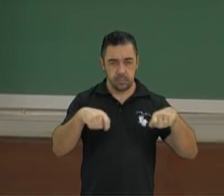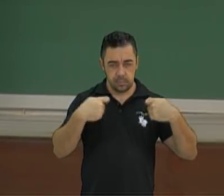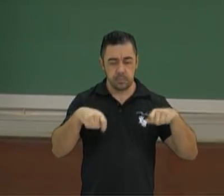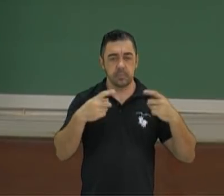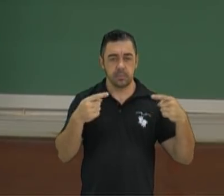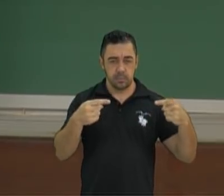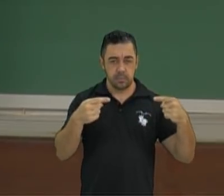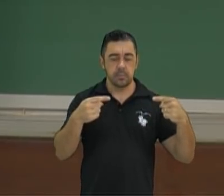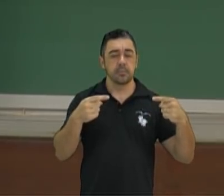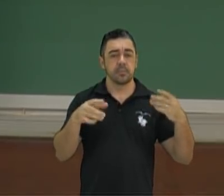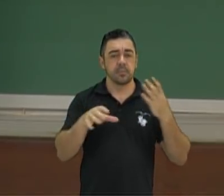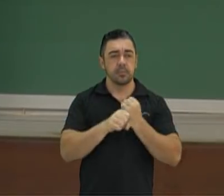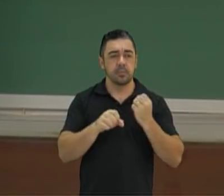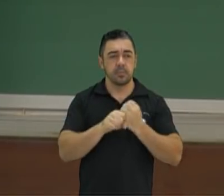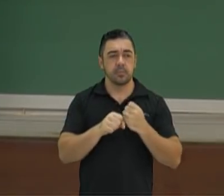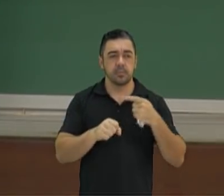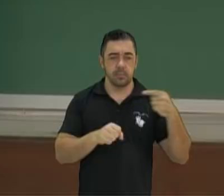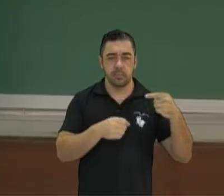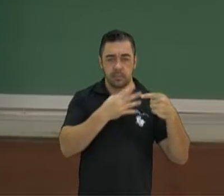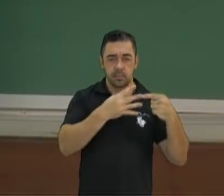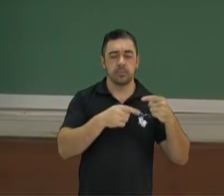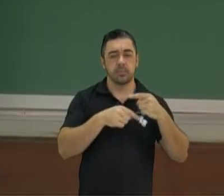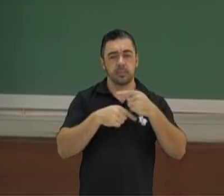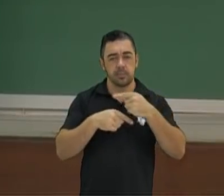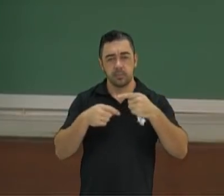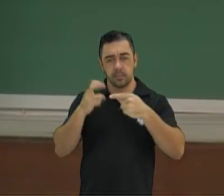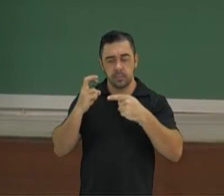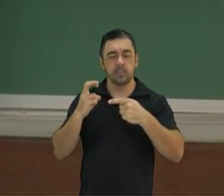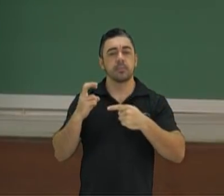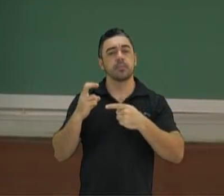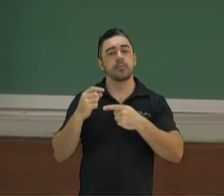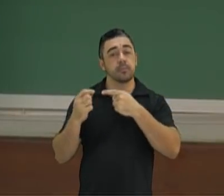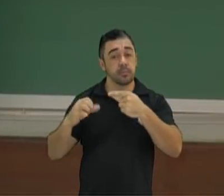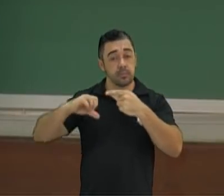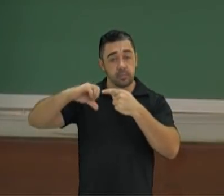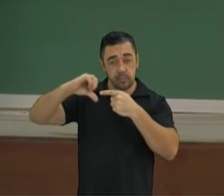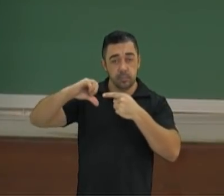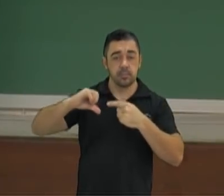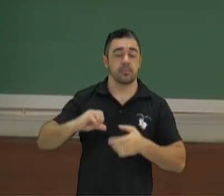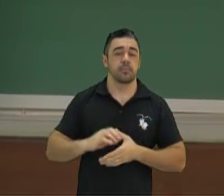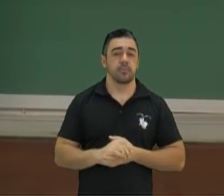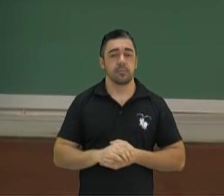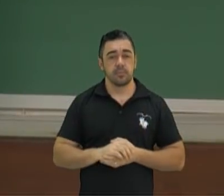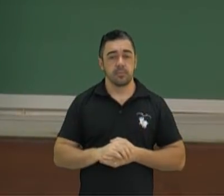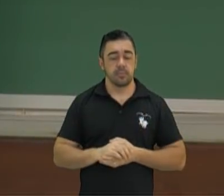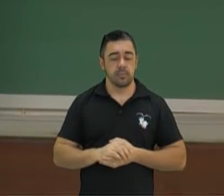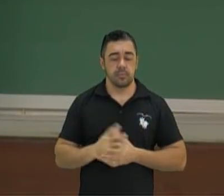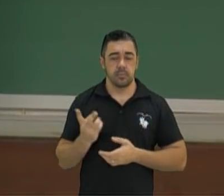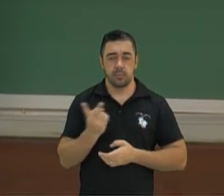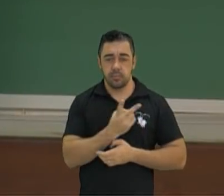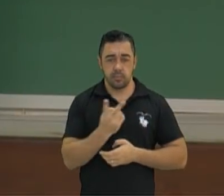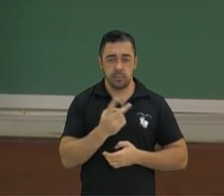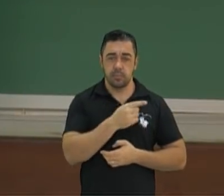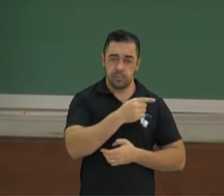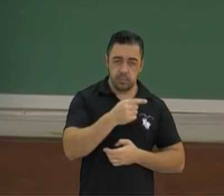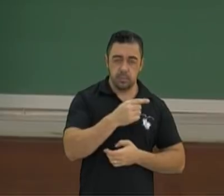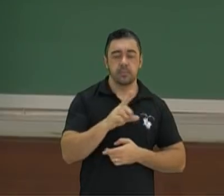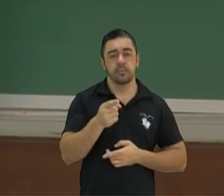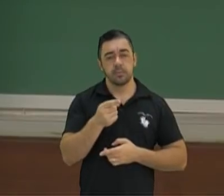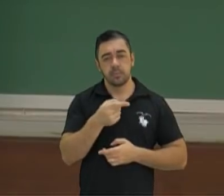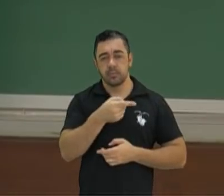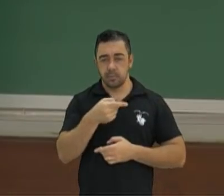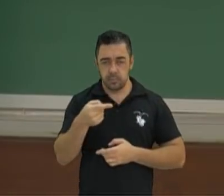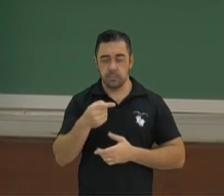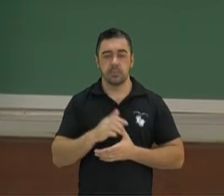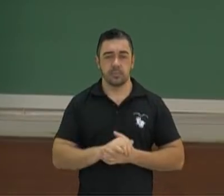somar. Eu tenho menos 4 com menos 5. Eu estou somando dois números negativos. Então, eu somo 4